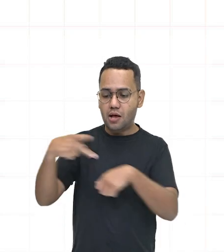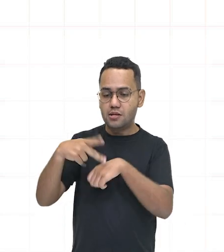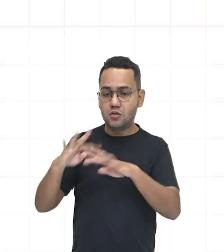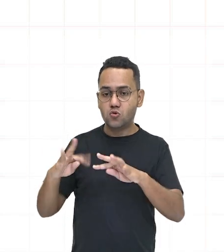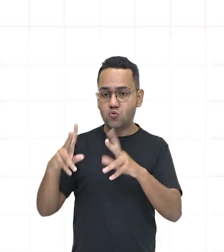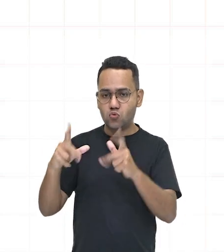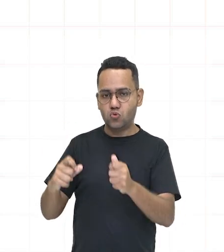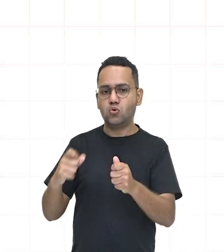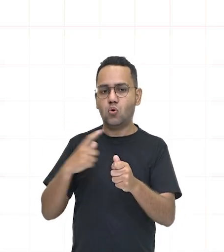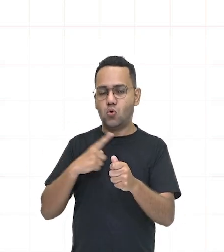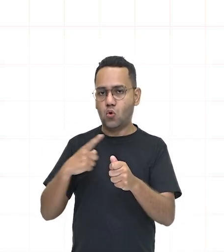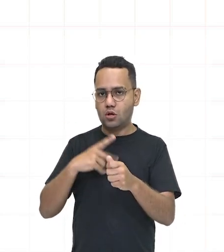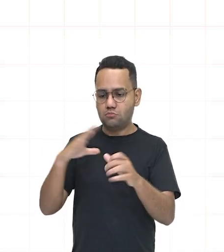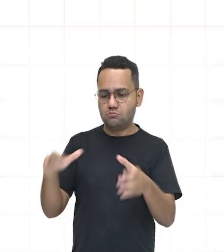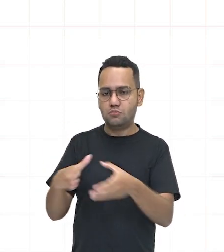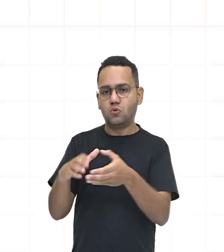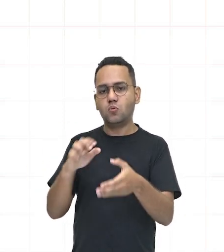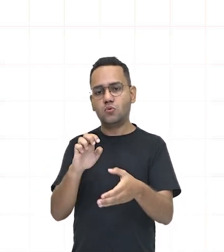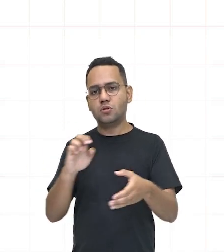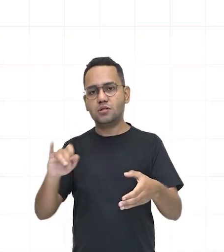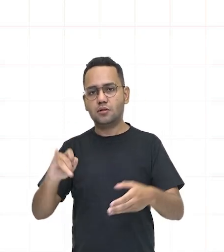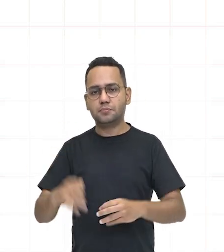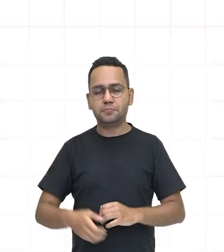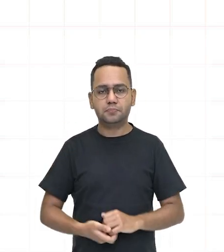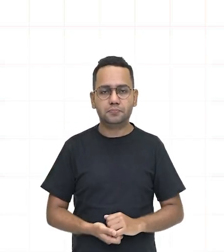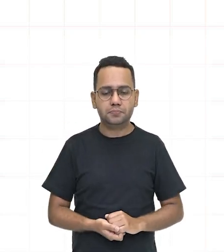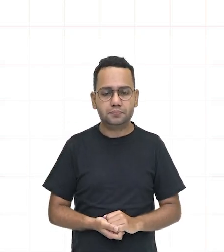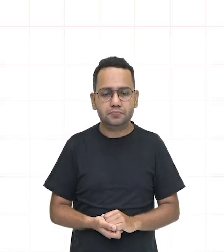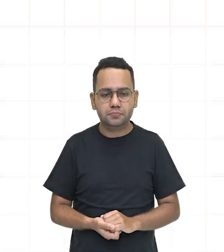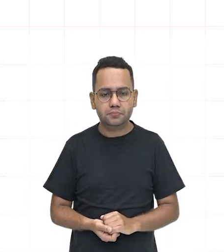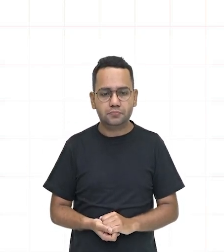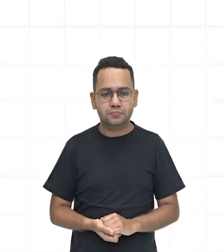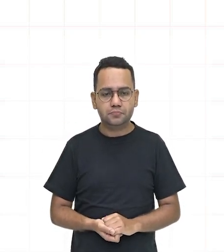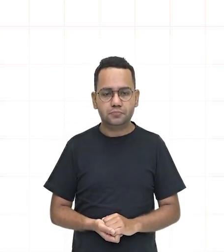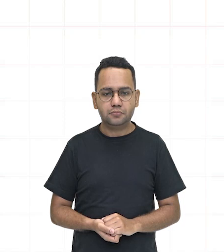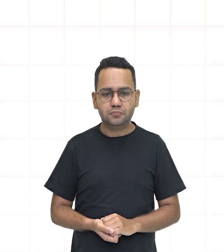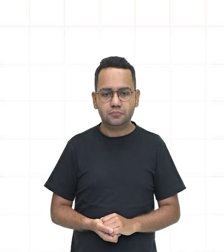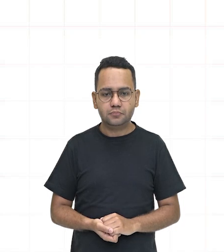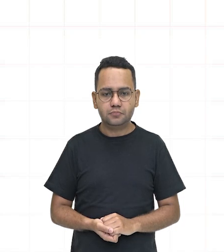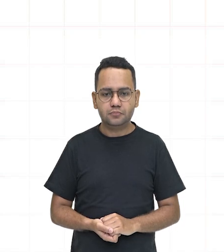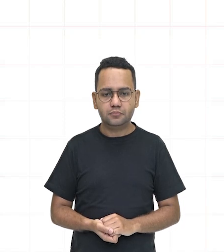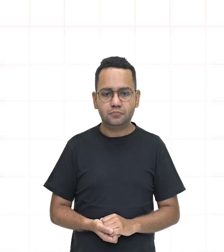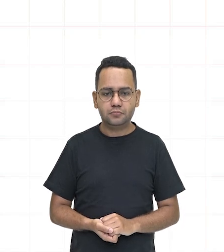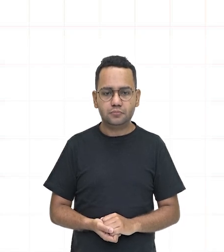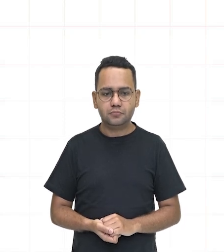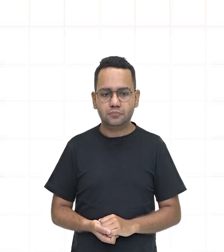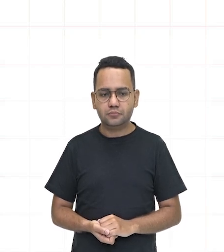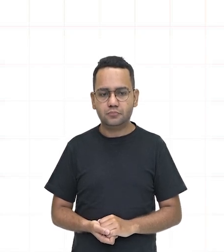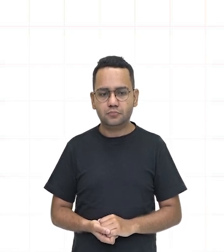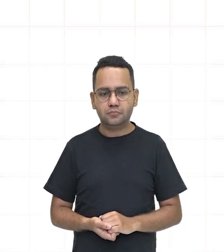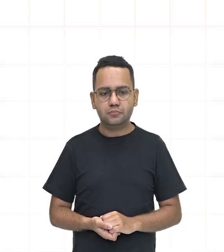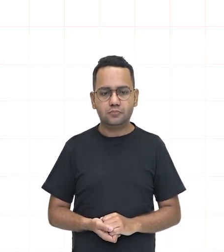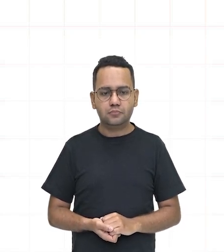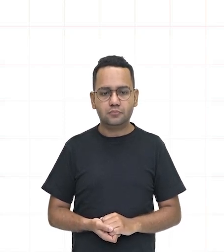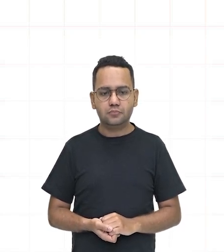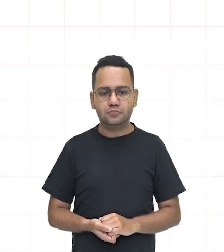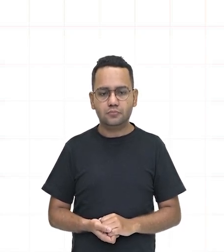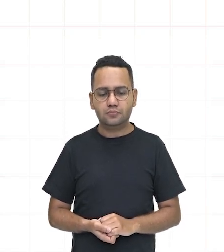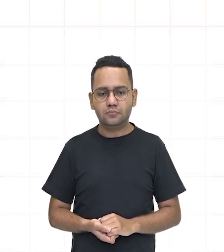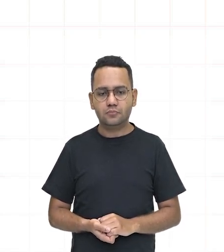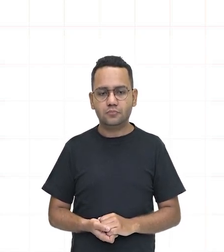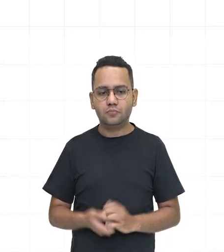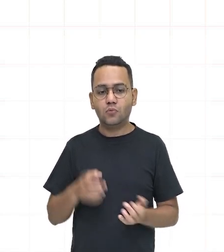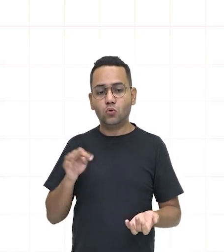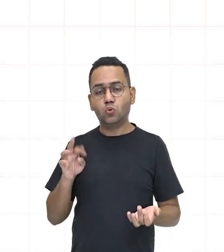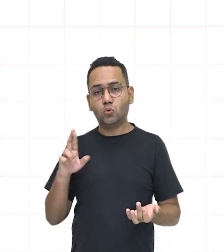Cazaquistão, Quirguistão, Tadiquistão, mas também ainda teremos ali, né, no caso do Turcomenistão, é